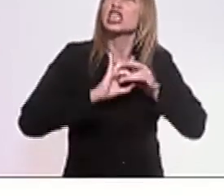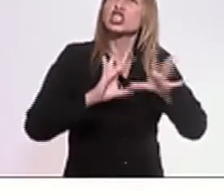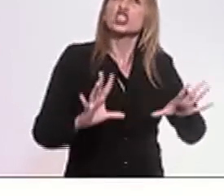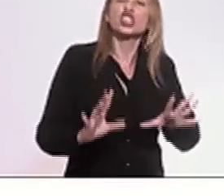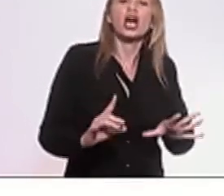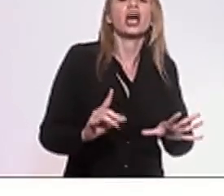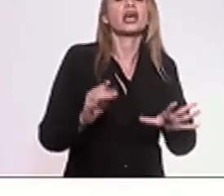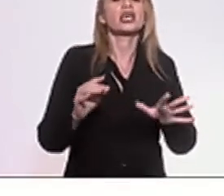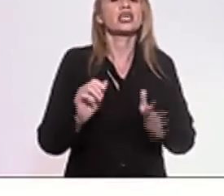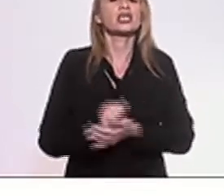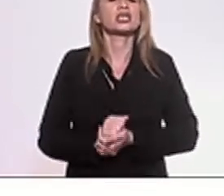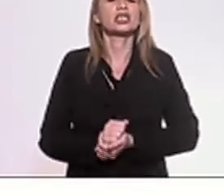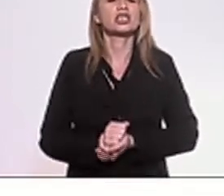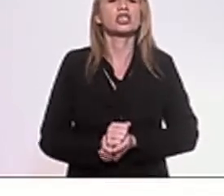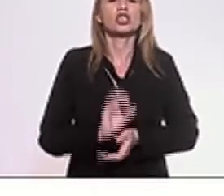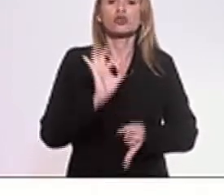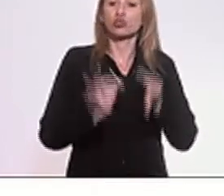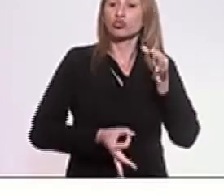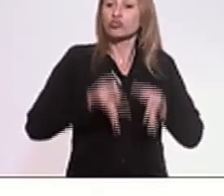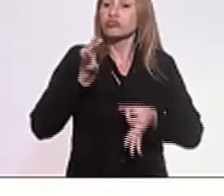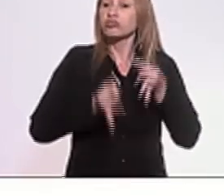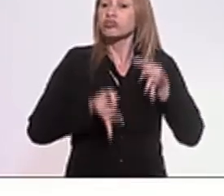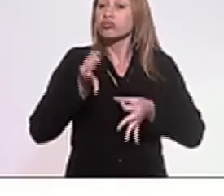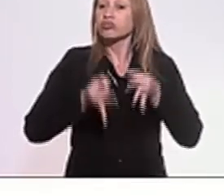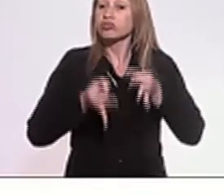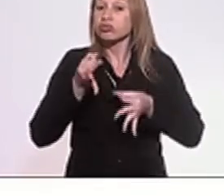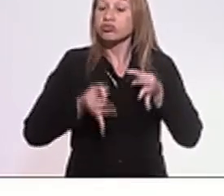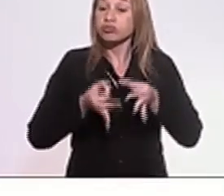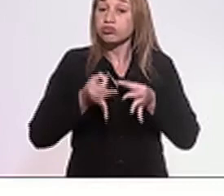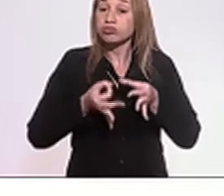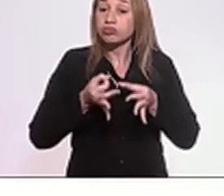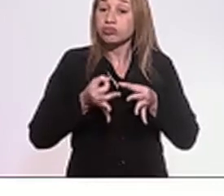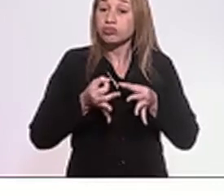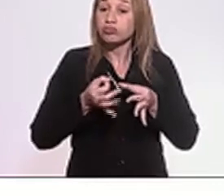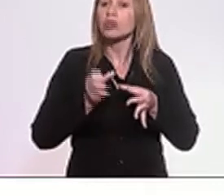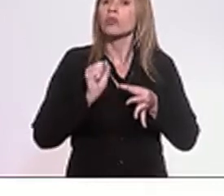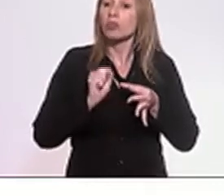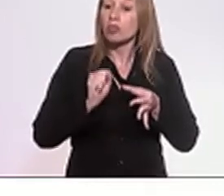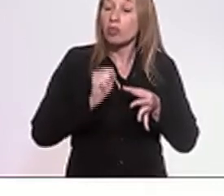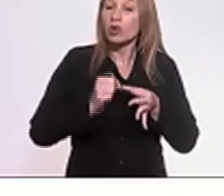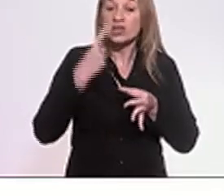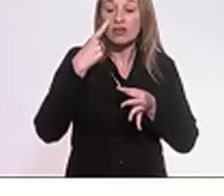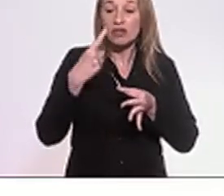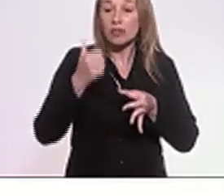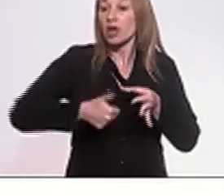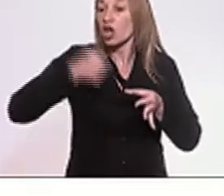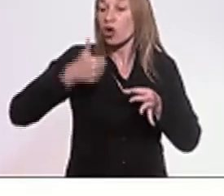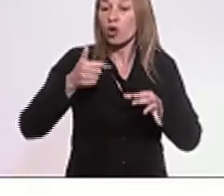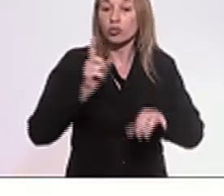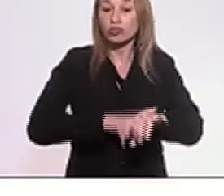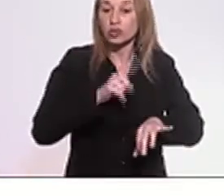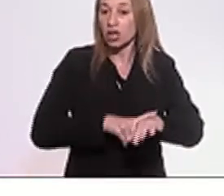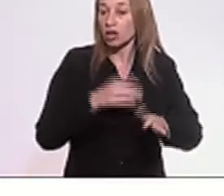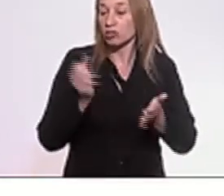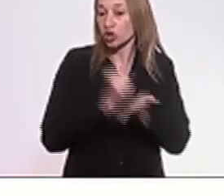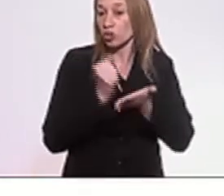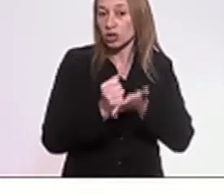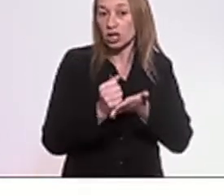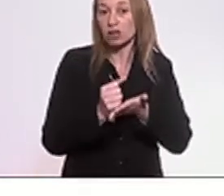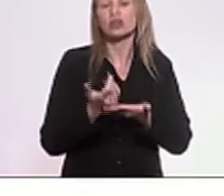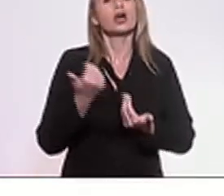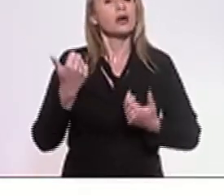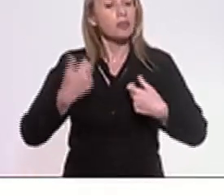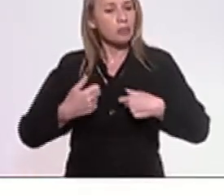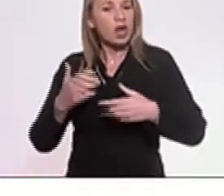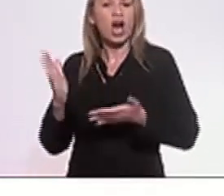deixar com que a natureza jurídica da concessão possa impor o prazo. Tem concessões que nós precisamos de um